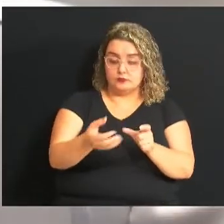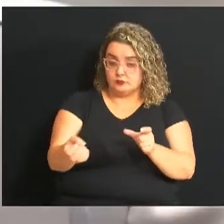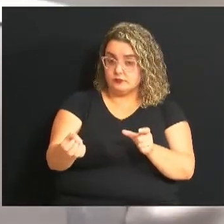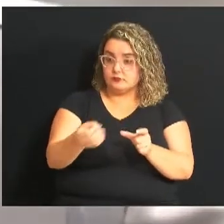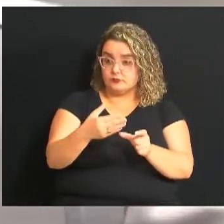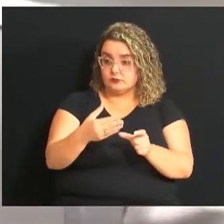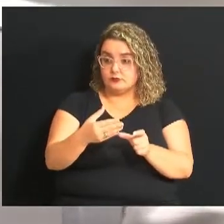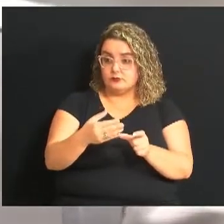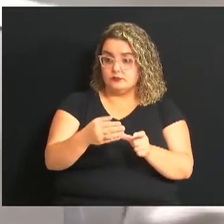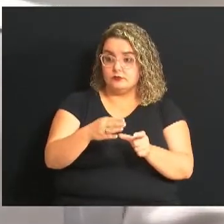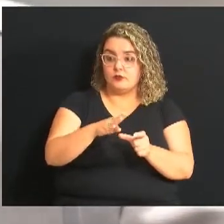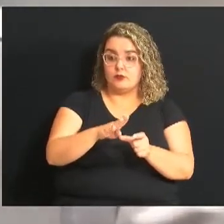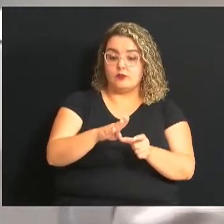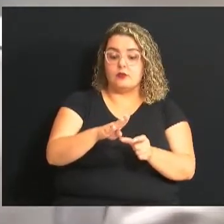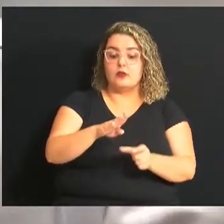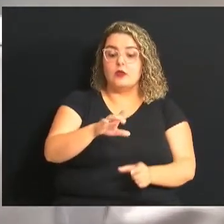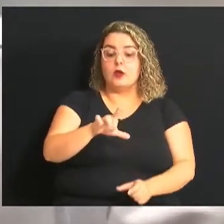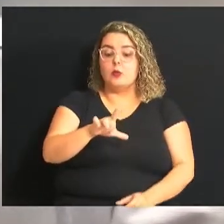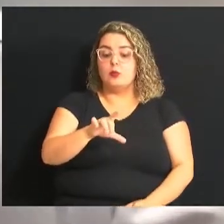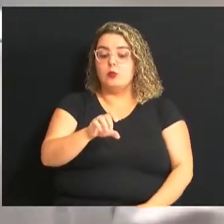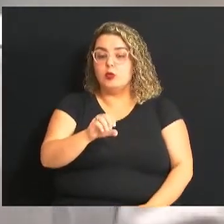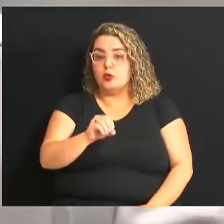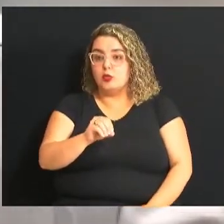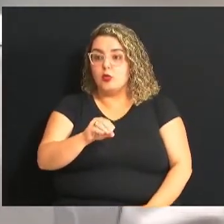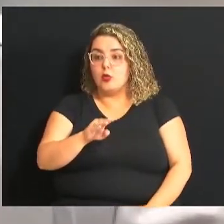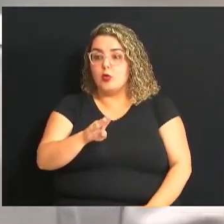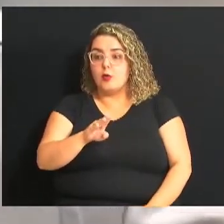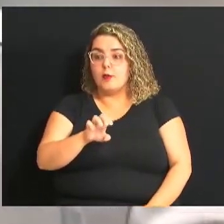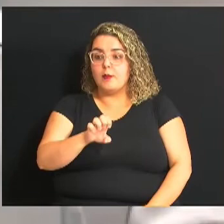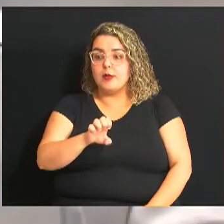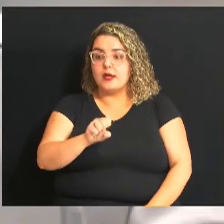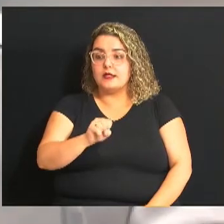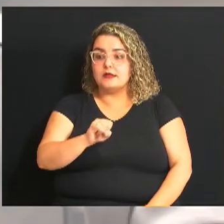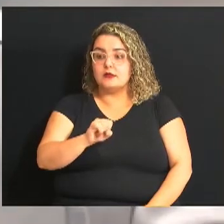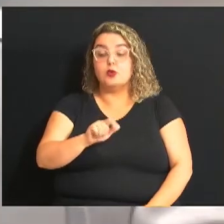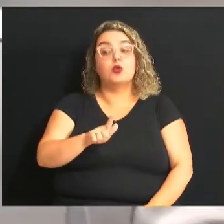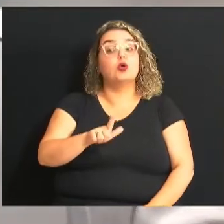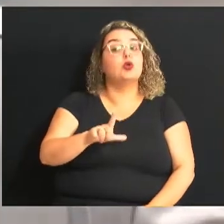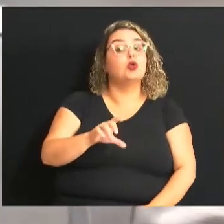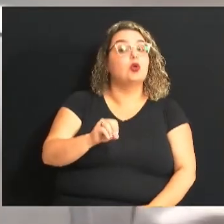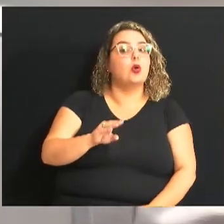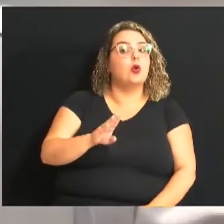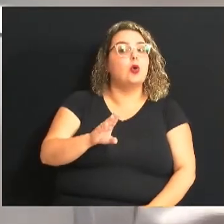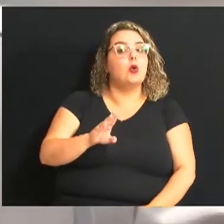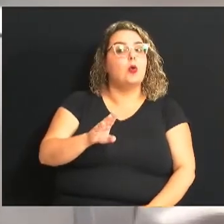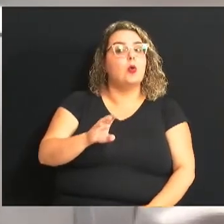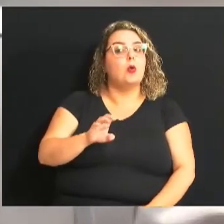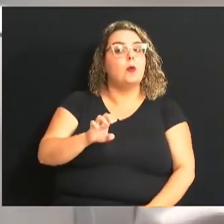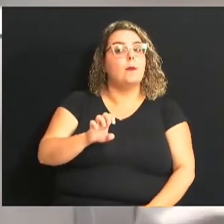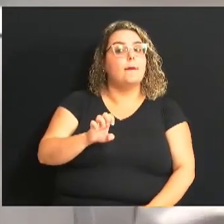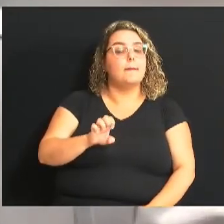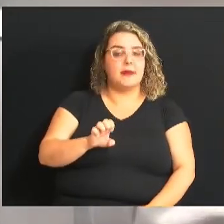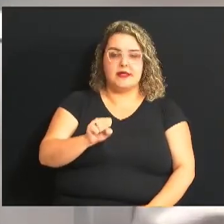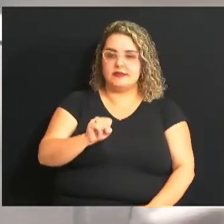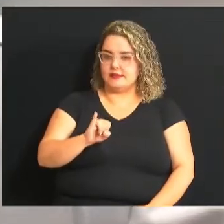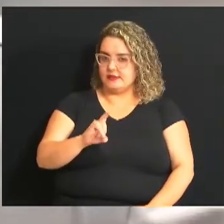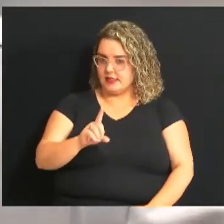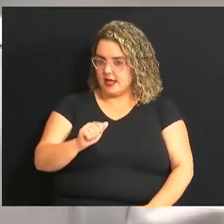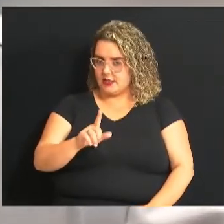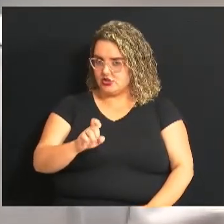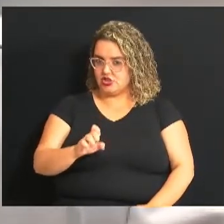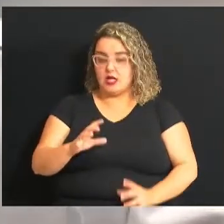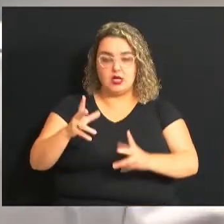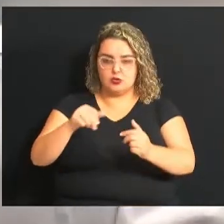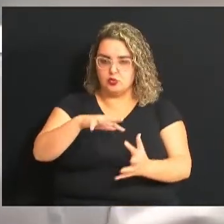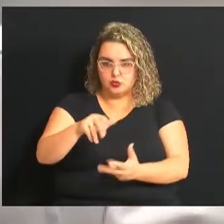chamado globesidade, que é a obesidade em todo o globo, em todo o mundo, ok? E essa obesidade, a